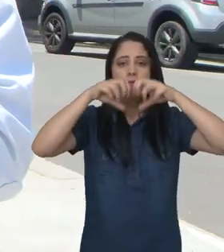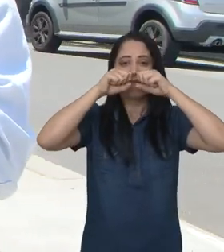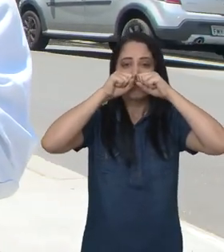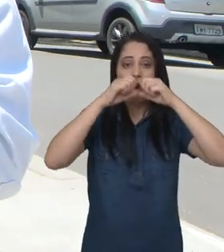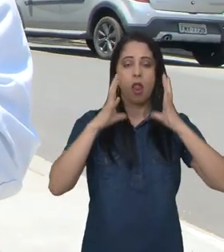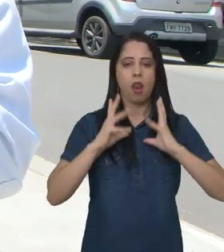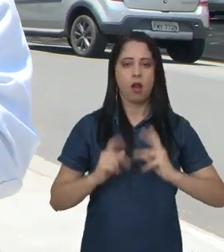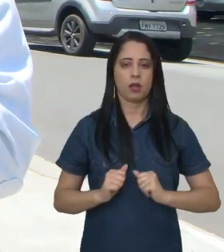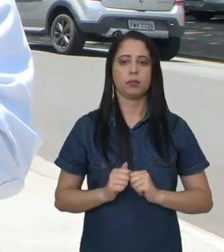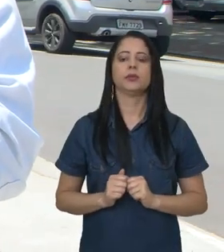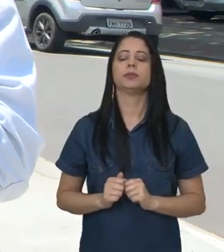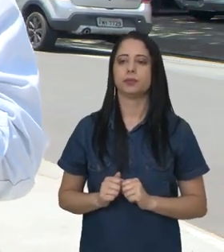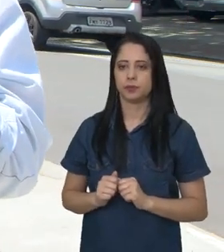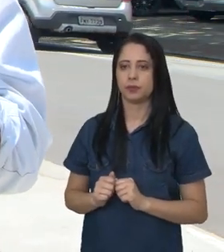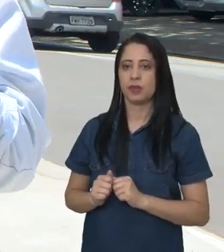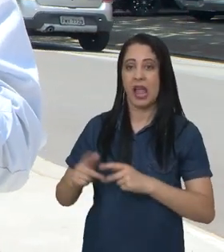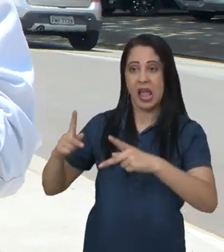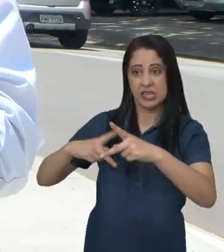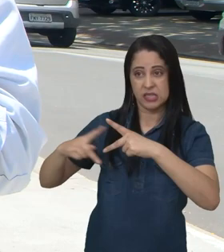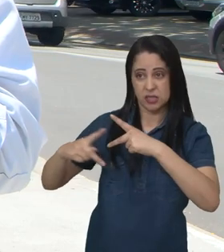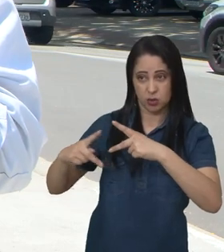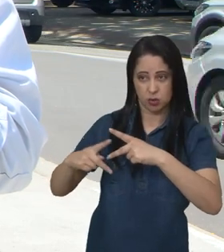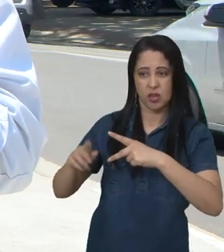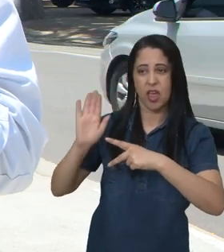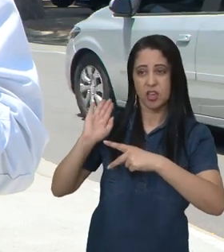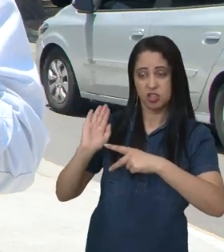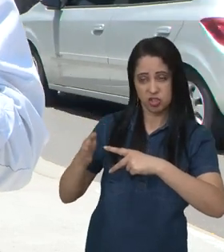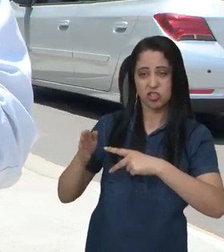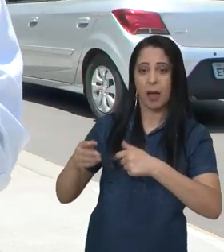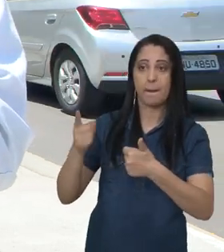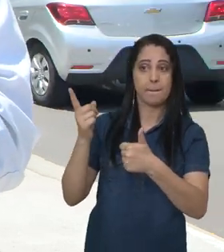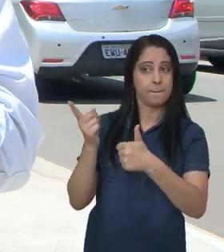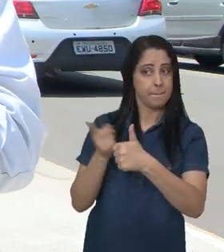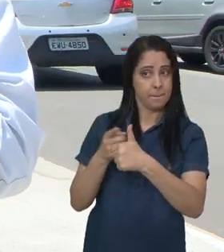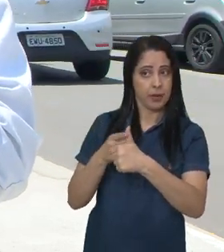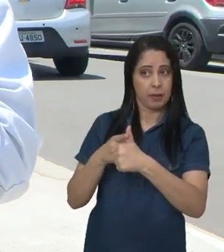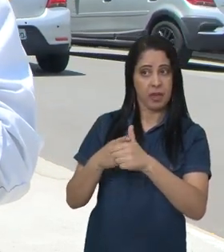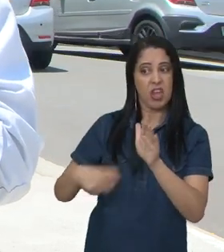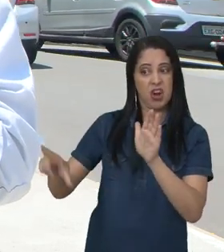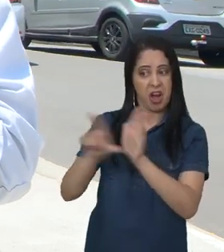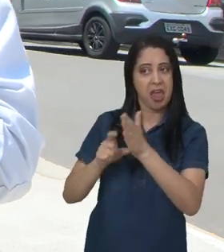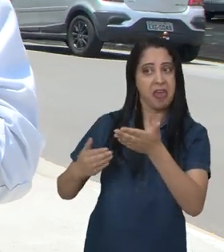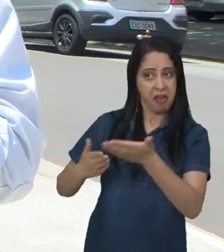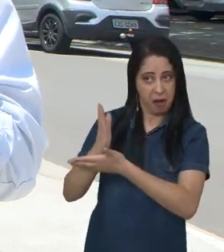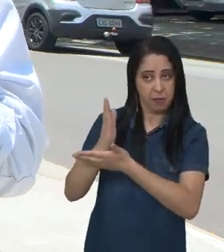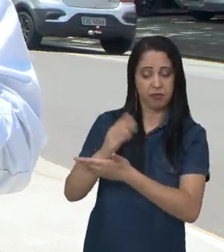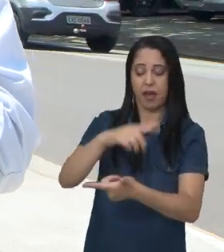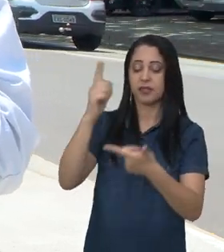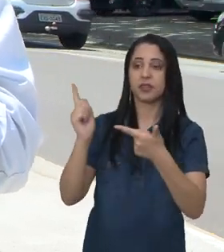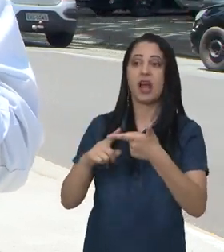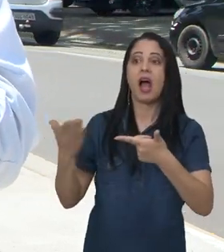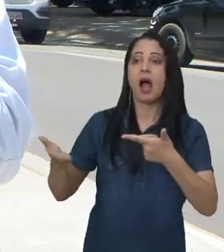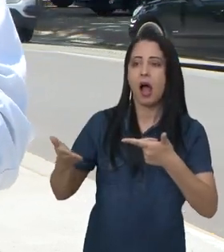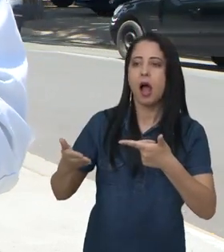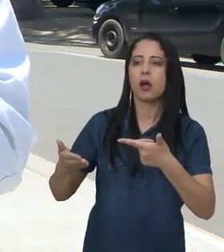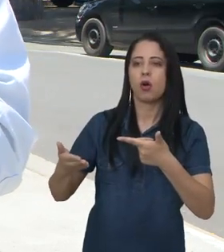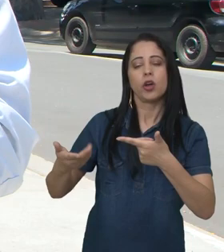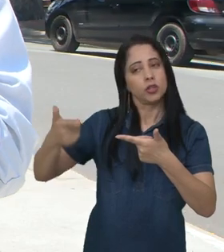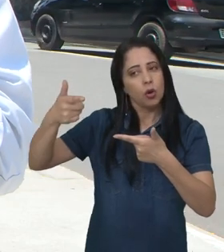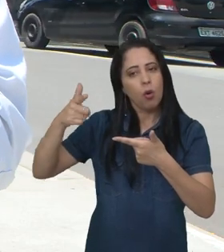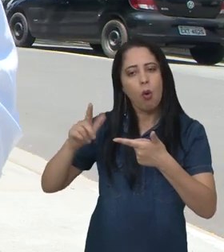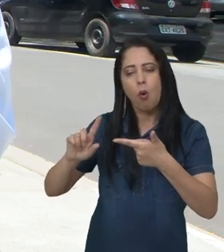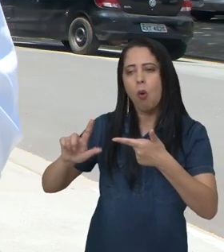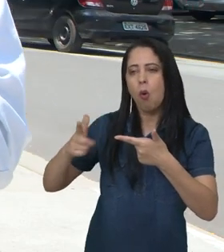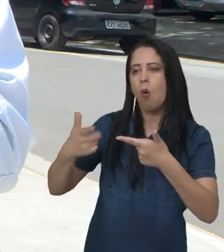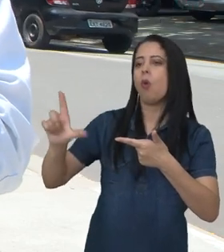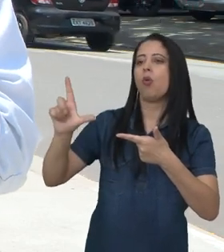importantes para eletrificação da Frota é o primeiro foi a questão de legislação já aprovada pela câmara municipal e agora mais um outro